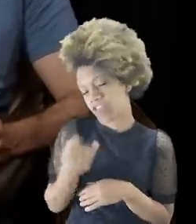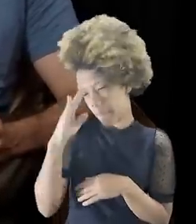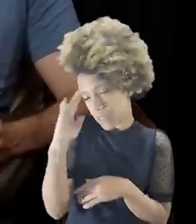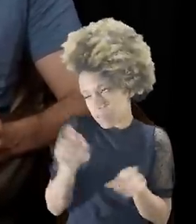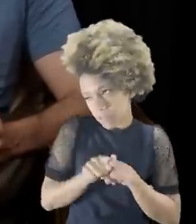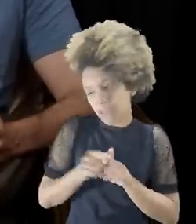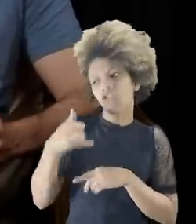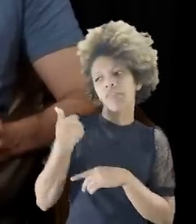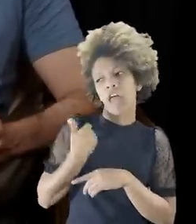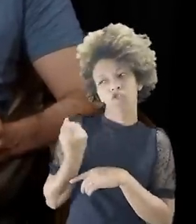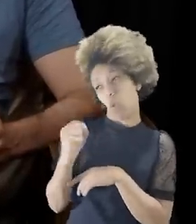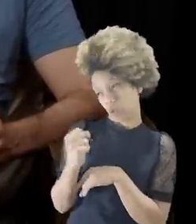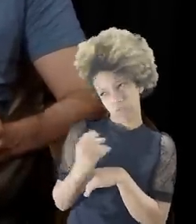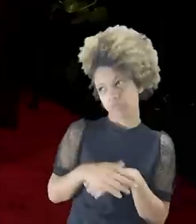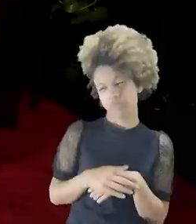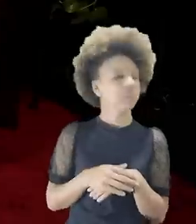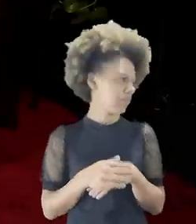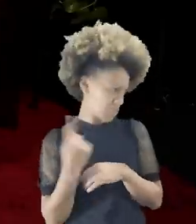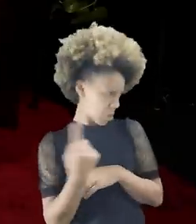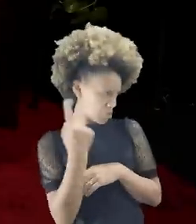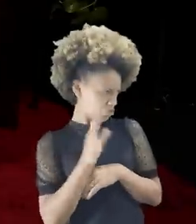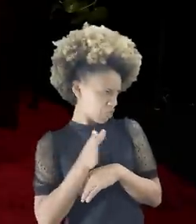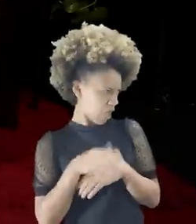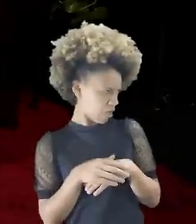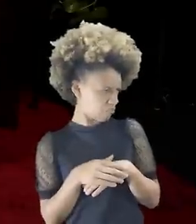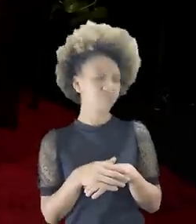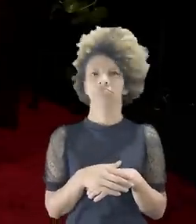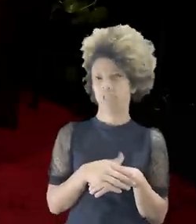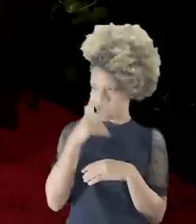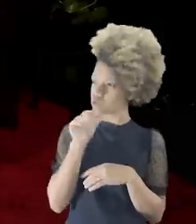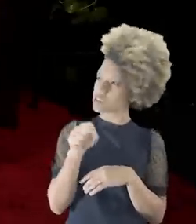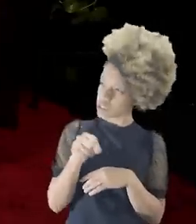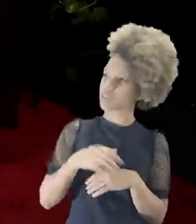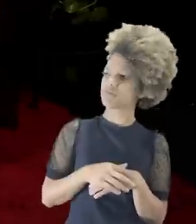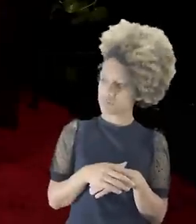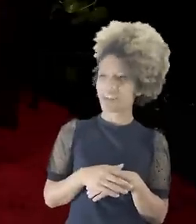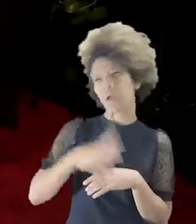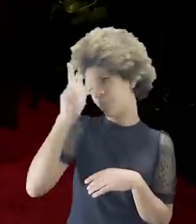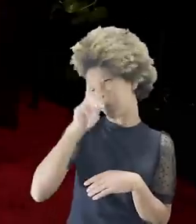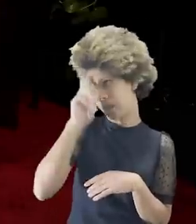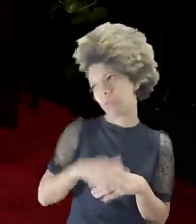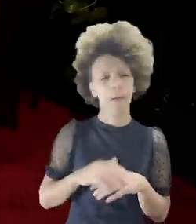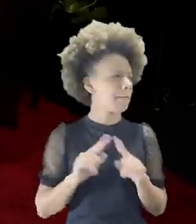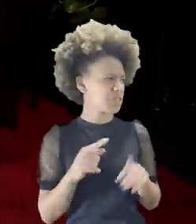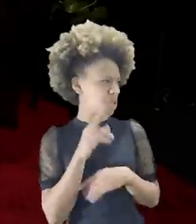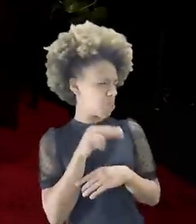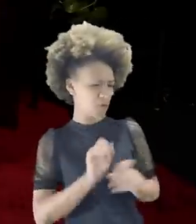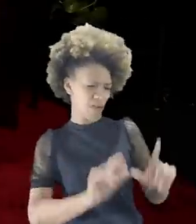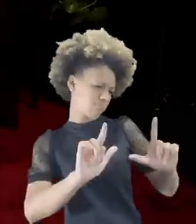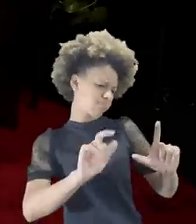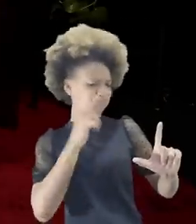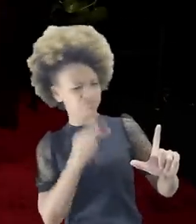Maia menor né tinha 8 anos de idade será altão com oito anos eu acho que sim para mim para eu não lembro direito nunca vi as fotos Fala